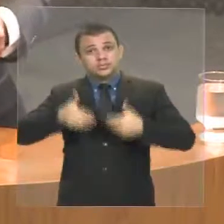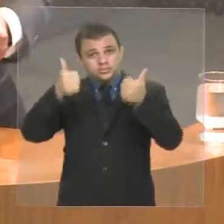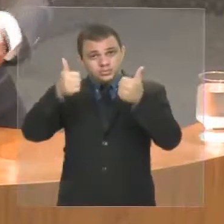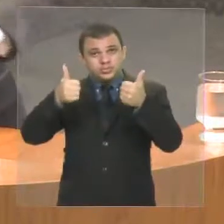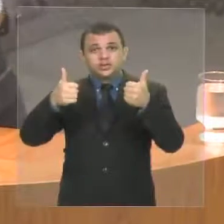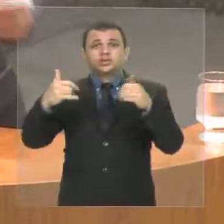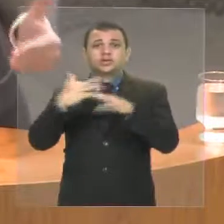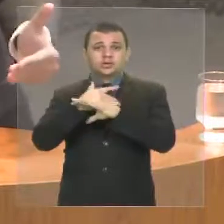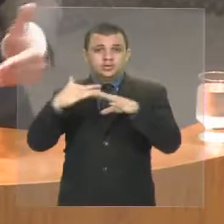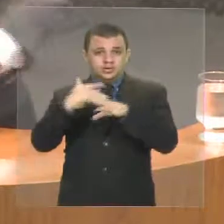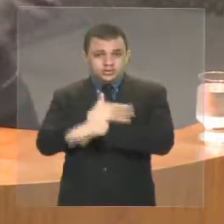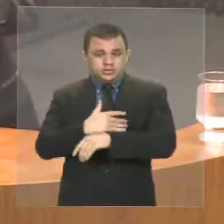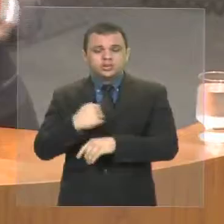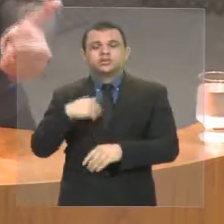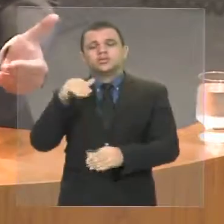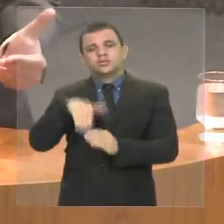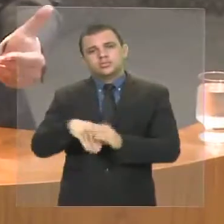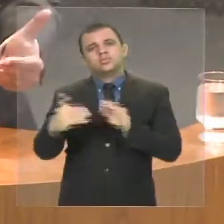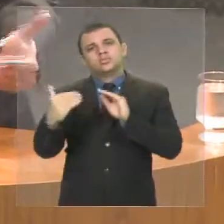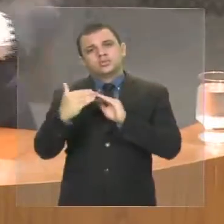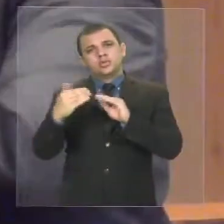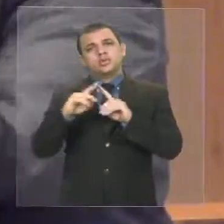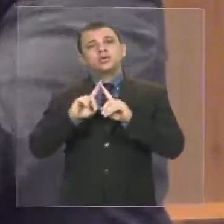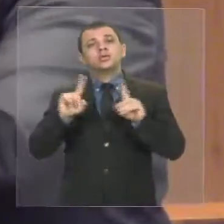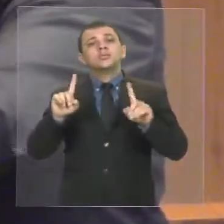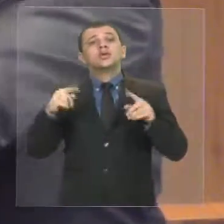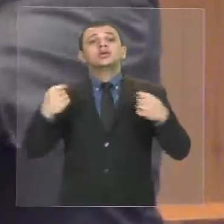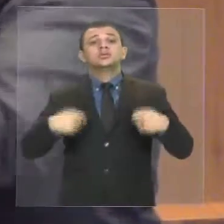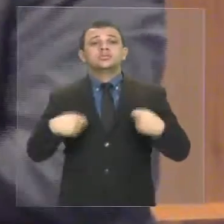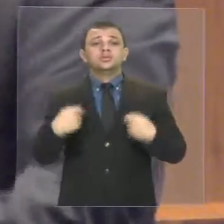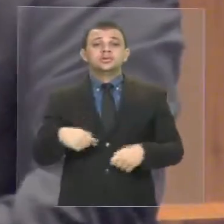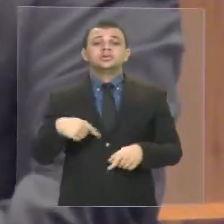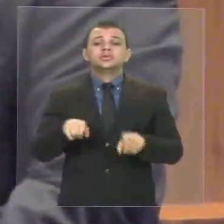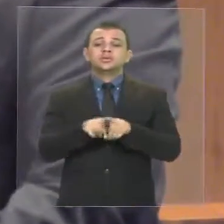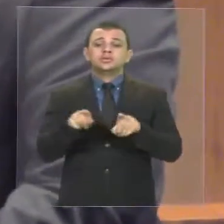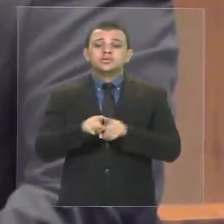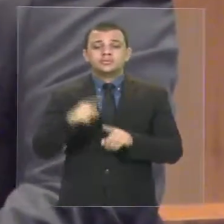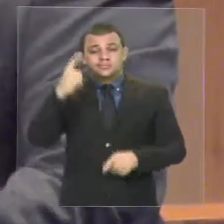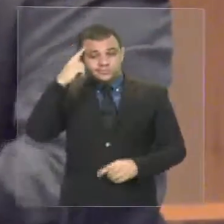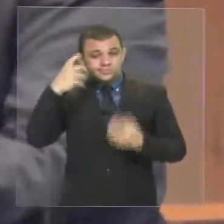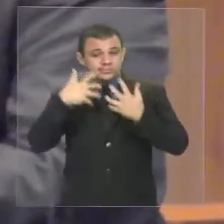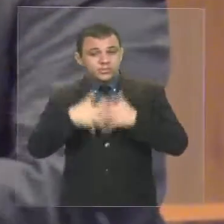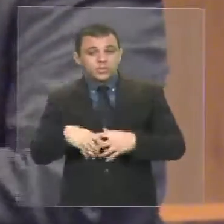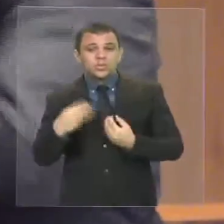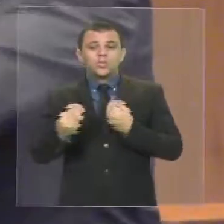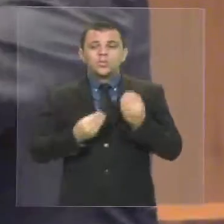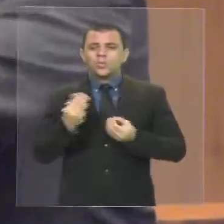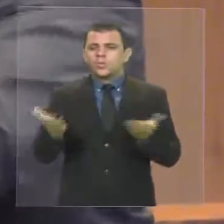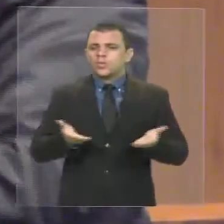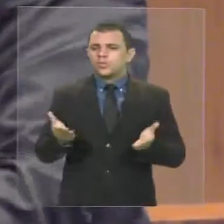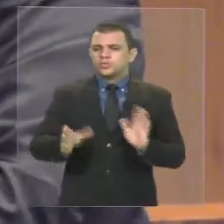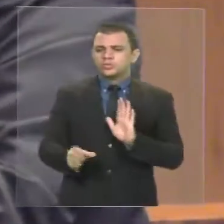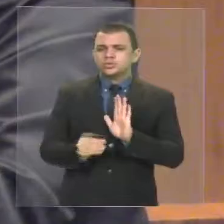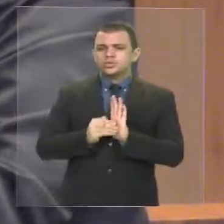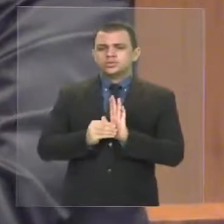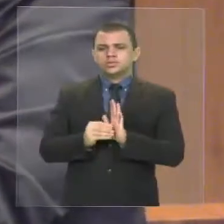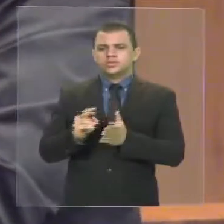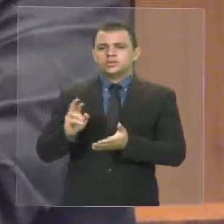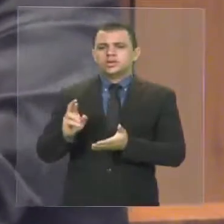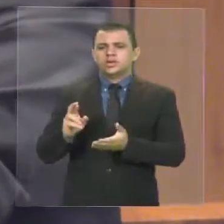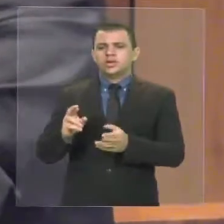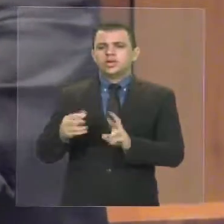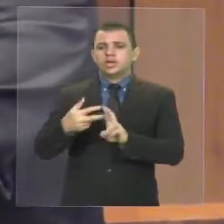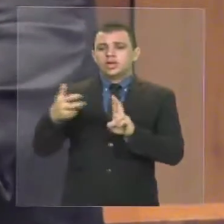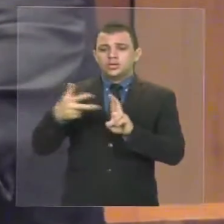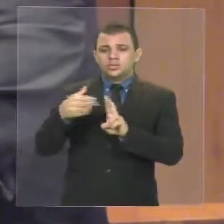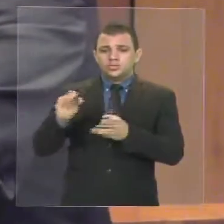quero discutir tecnicamente a alteração que está sendo feita nesses recursos que estavam destinados à mobilidade urbana de